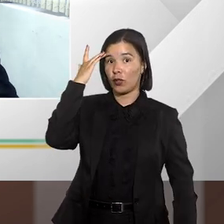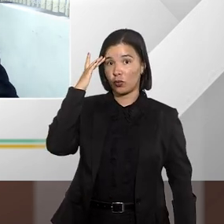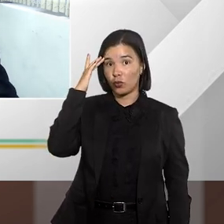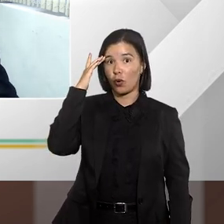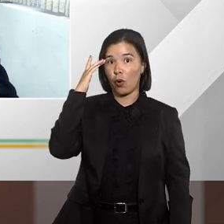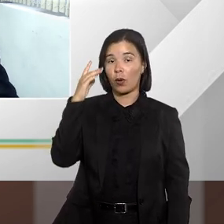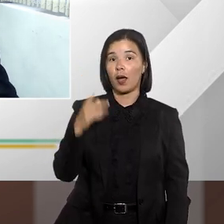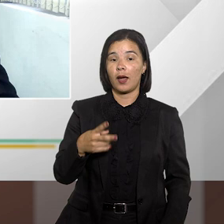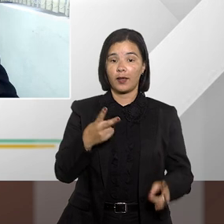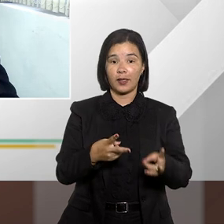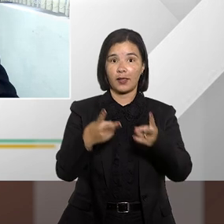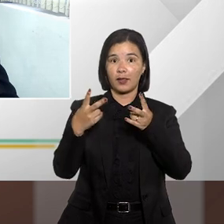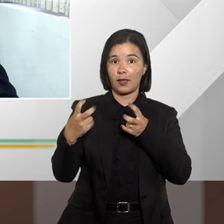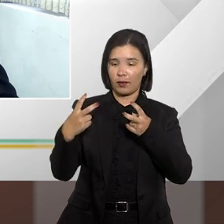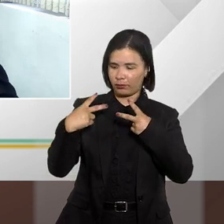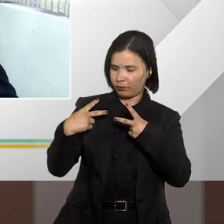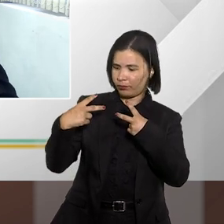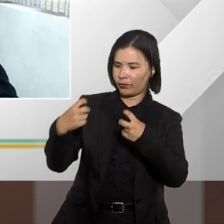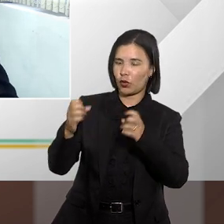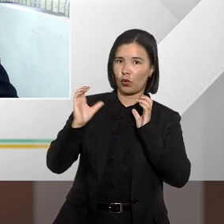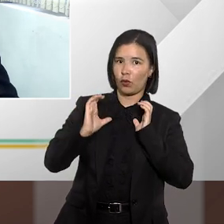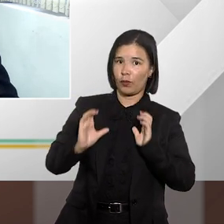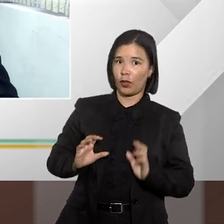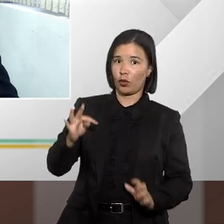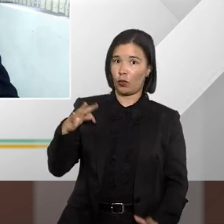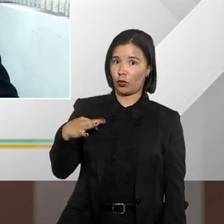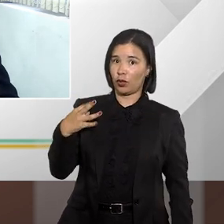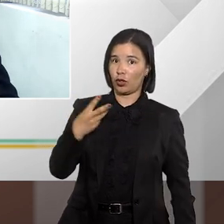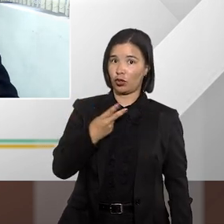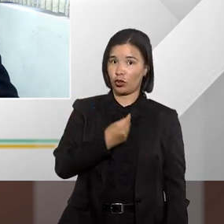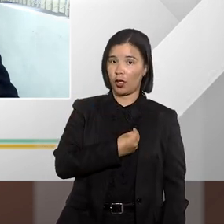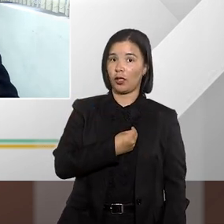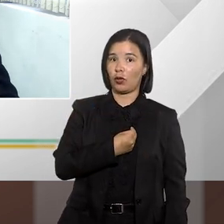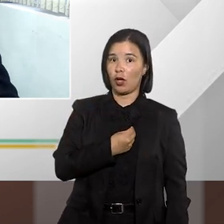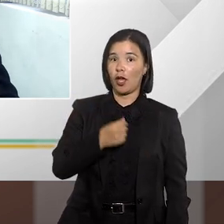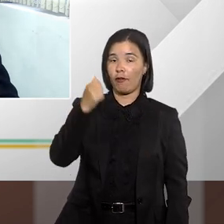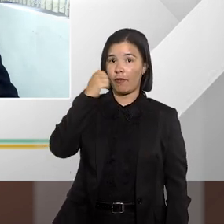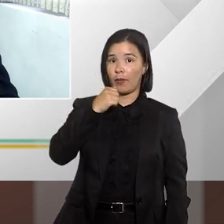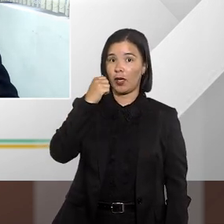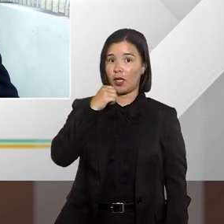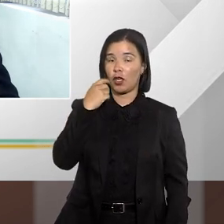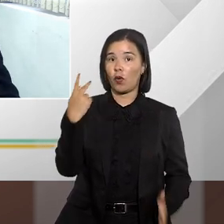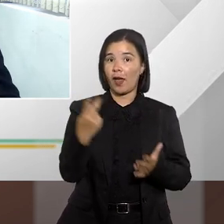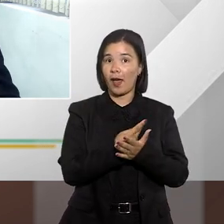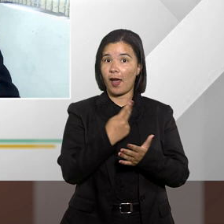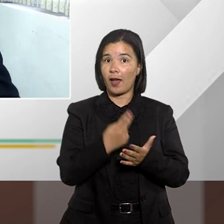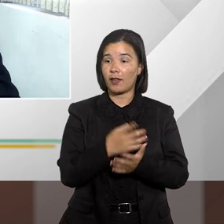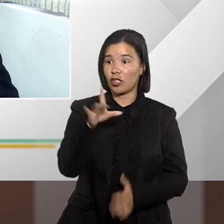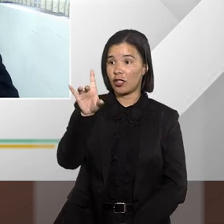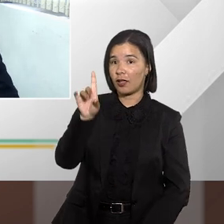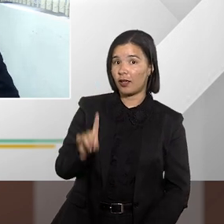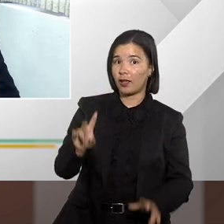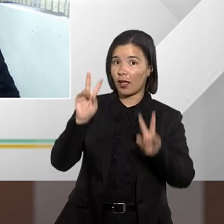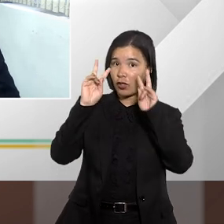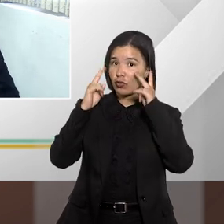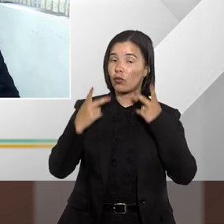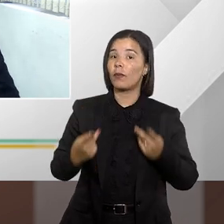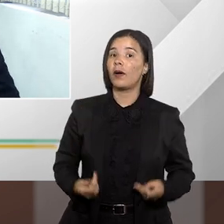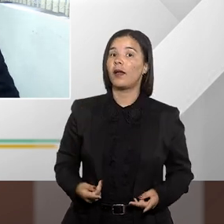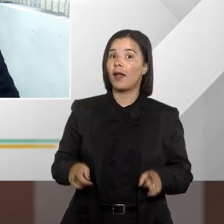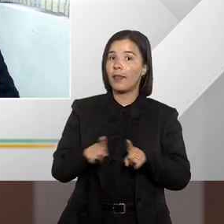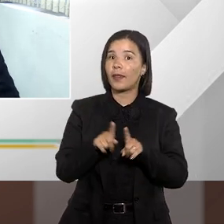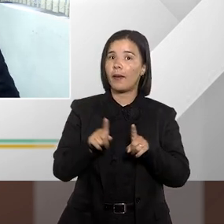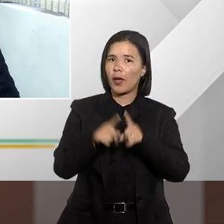se identifica e se comporta como transgênero feminina, além de violar o princípio da dignidade da pessoa humana, poderia